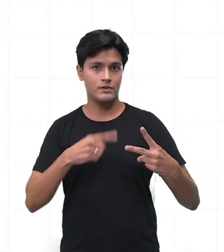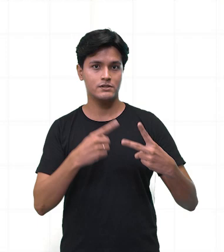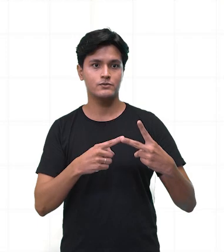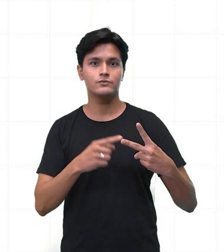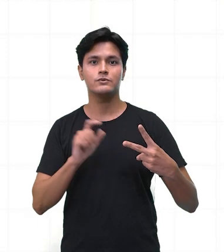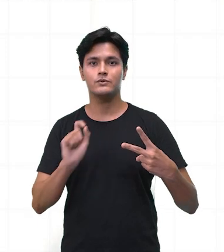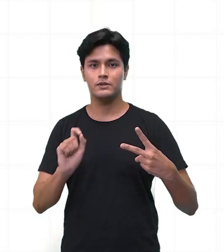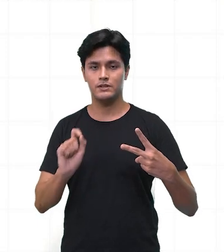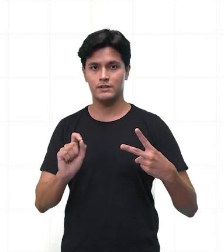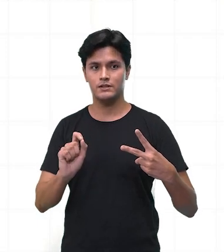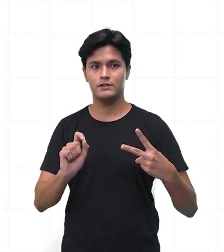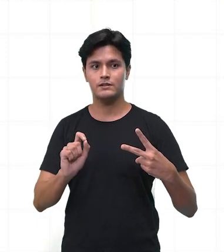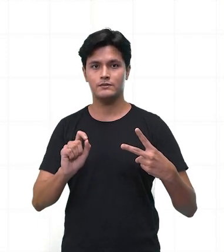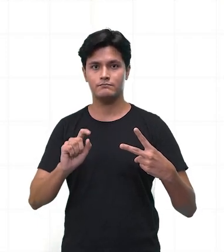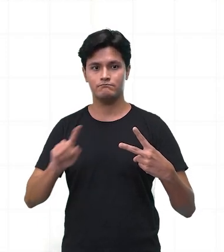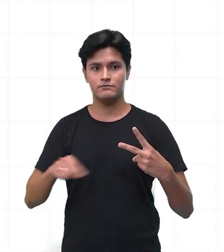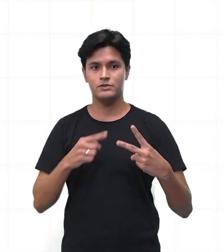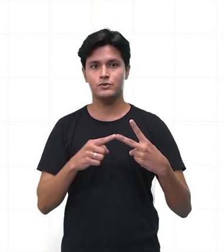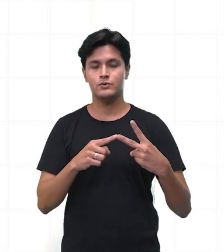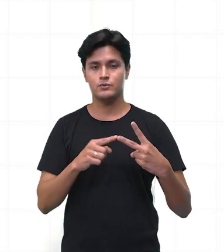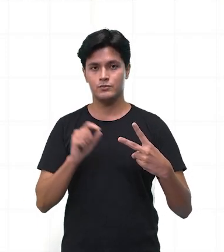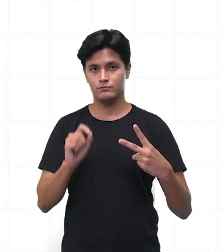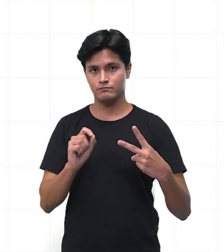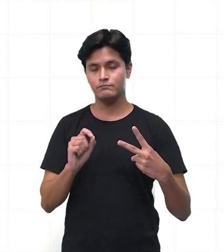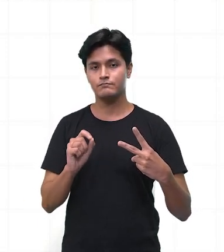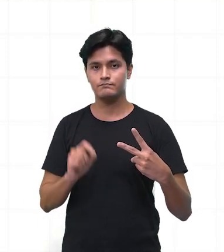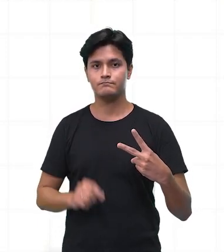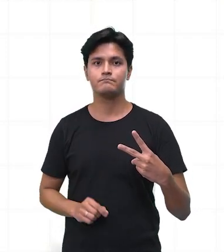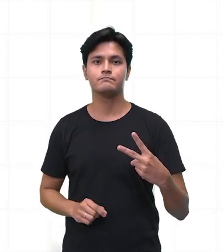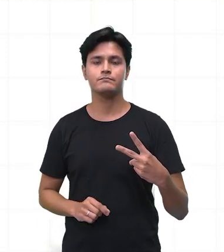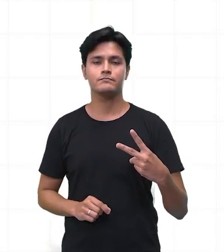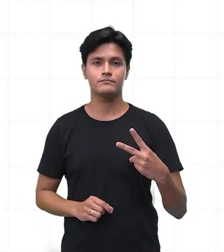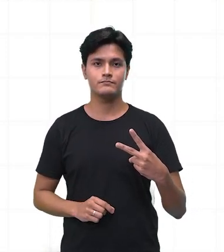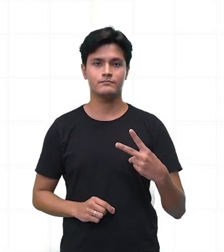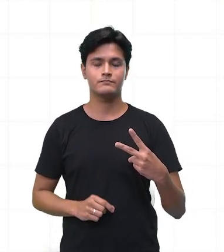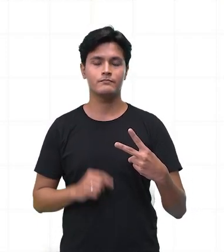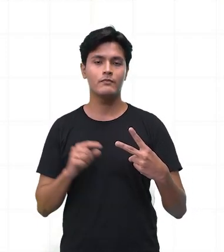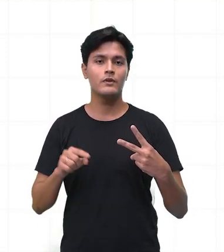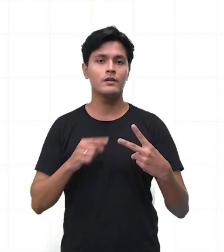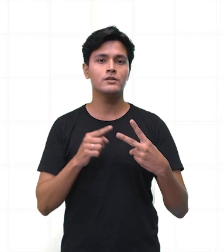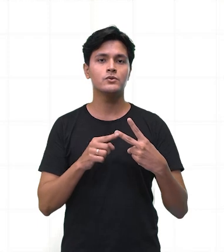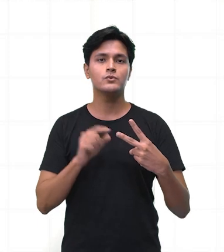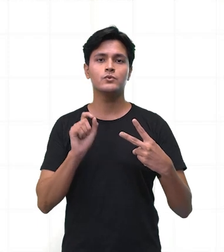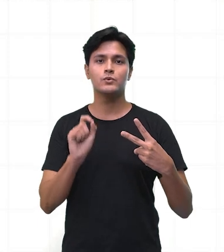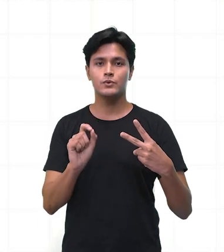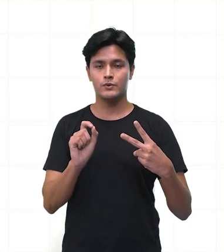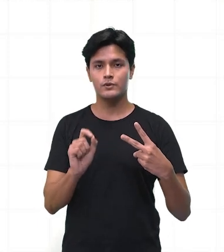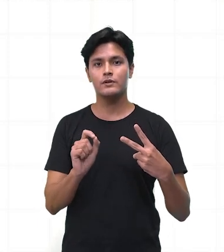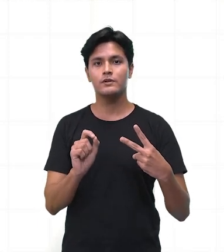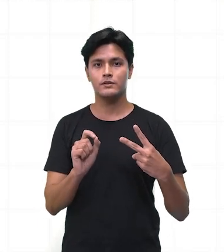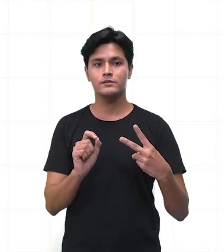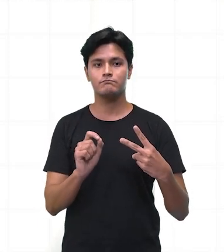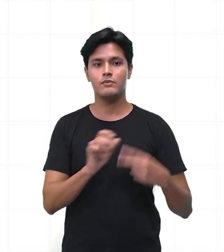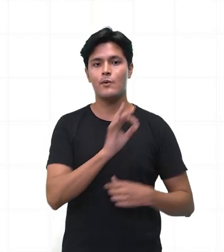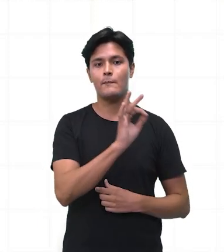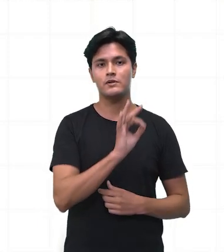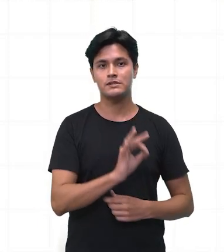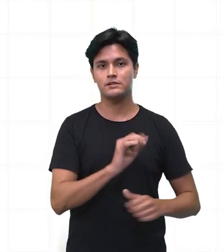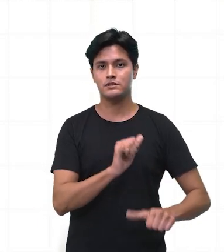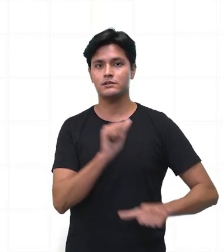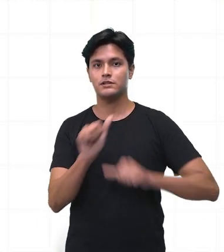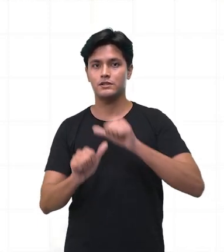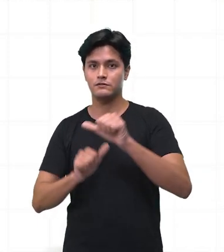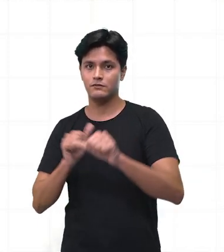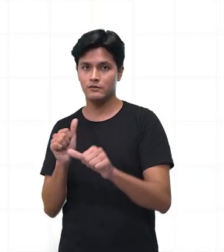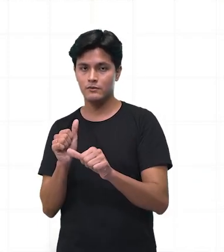vamos trabalhar ela aqui separadamente. A segunda forma é a transformação da porcentagem em fração